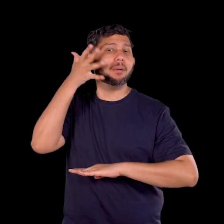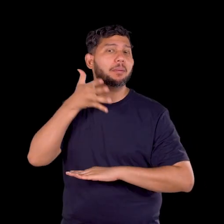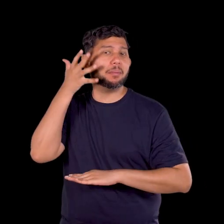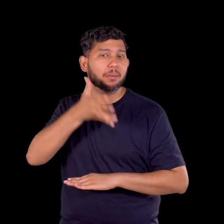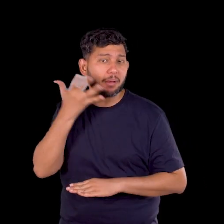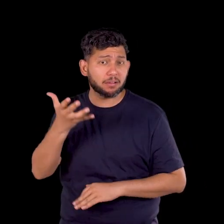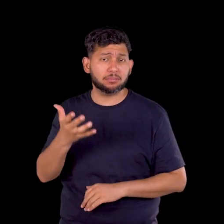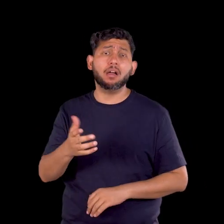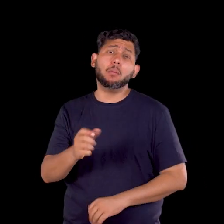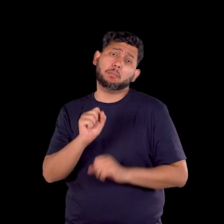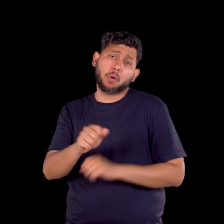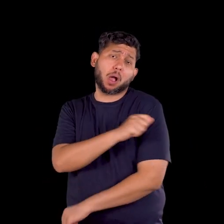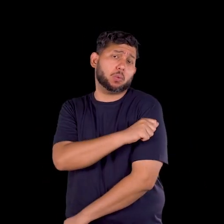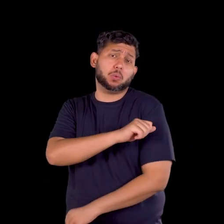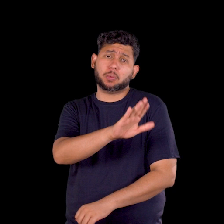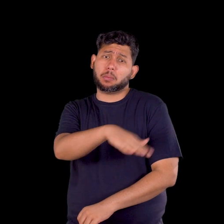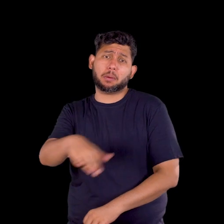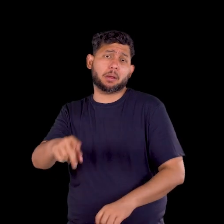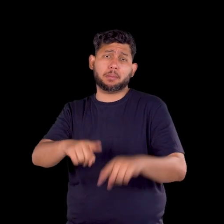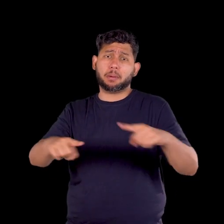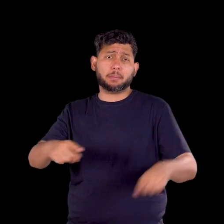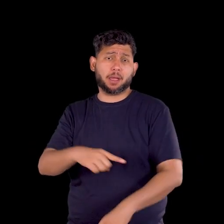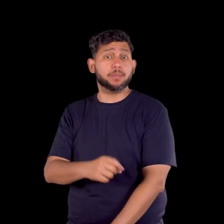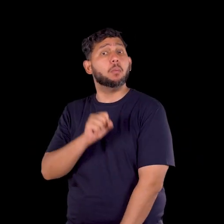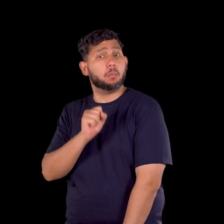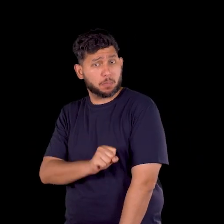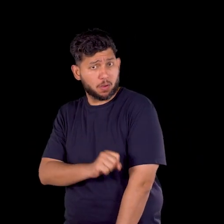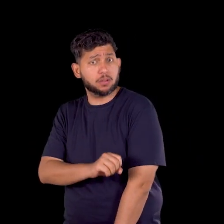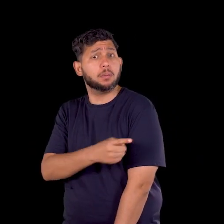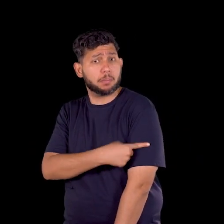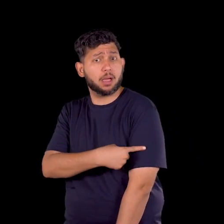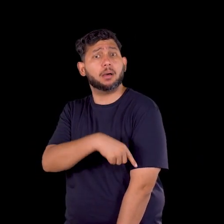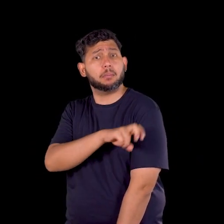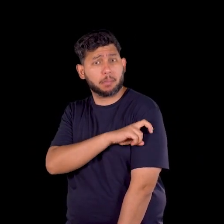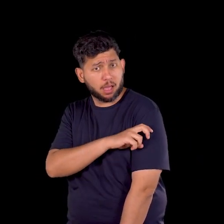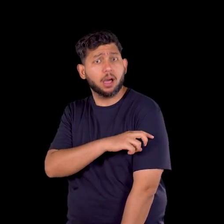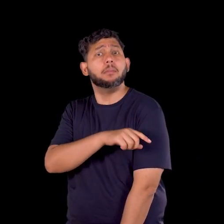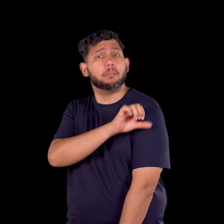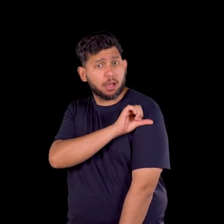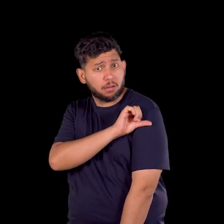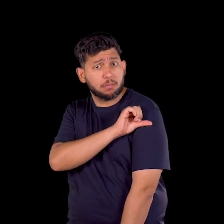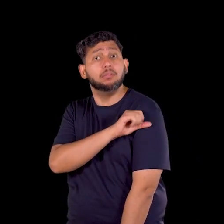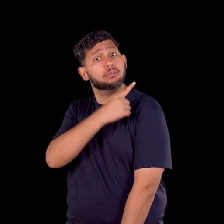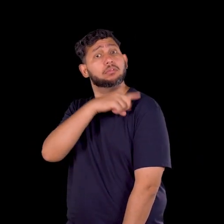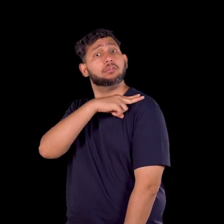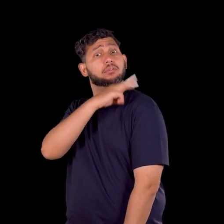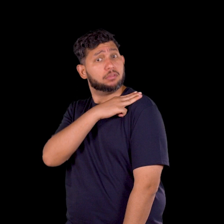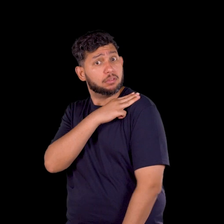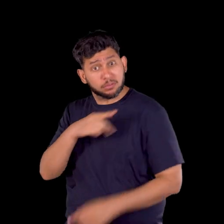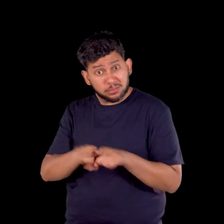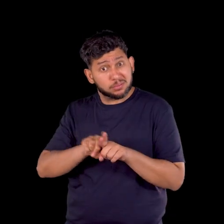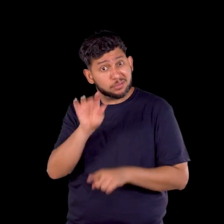estudantes de diferentes níveis de ensino, desde os ensinos fundamental até o ensino médio, além de algumas